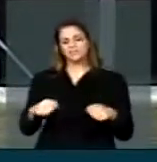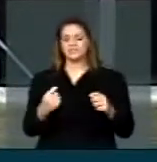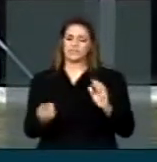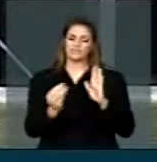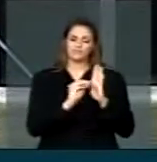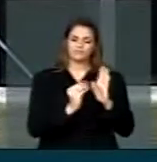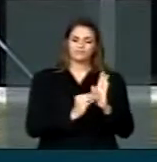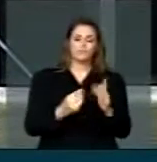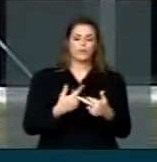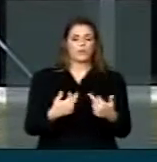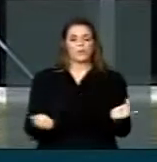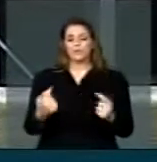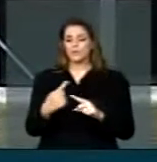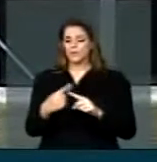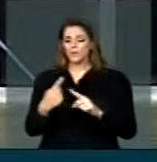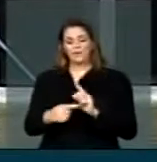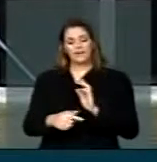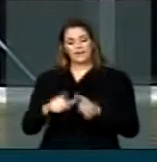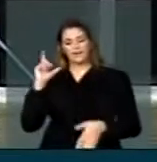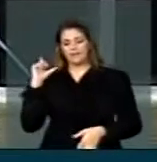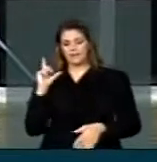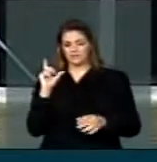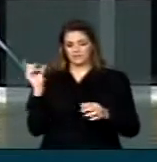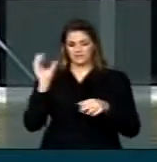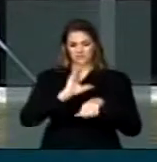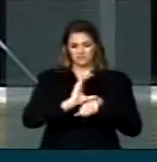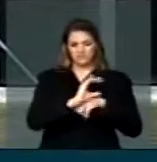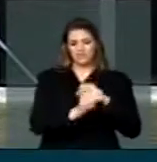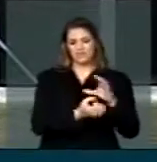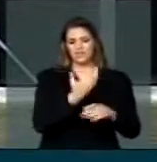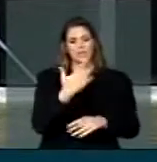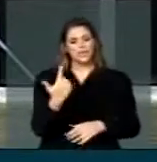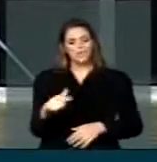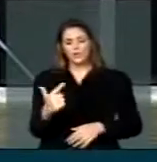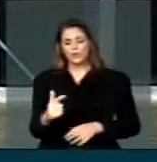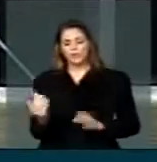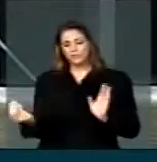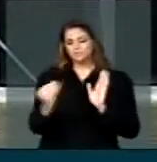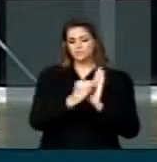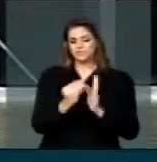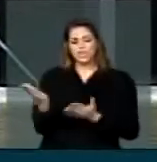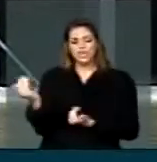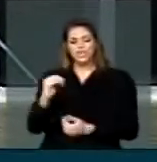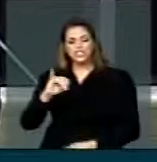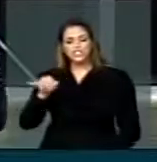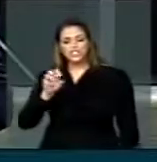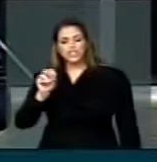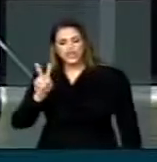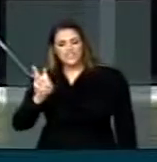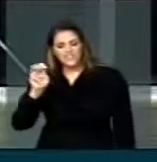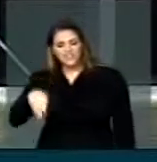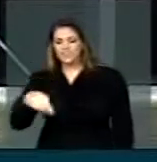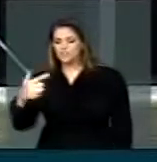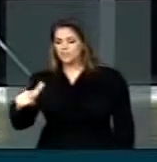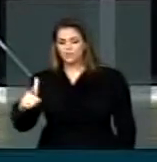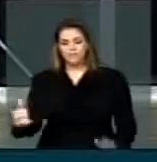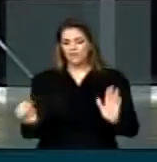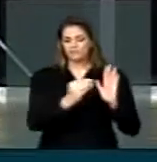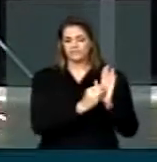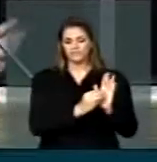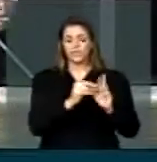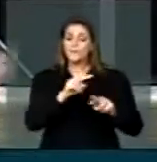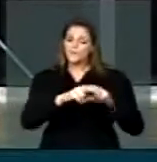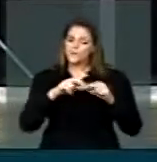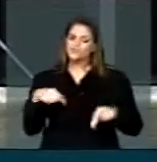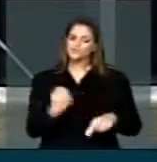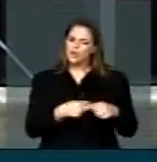não classificou a categoria social jovem no texto constitucional. E assim o fizemos. E